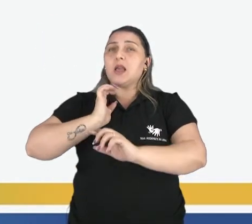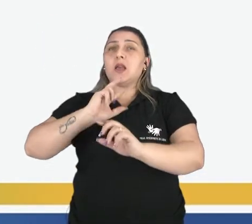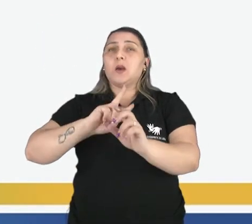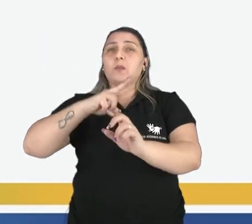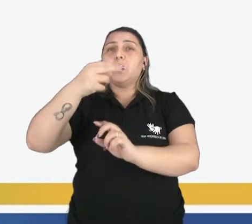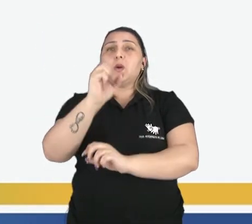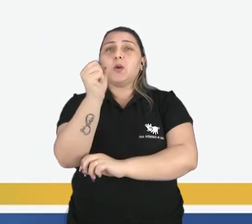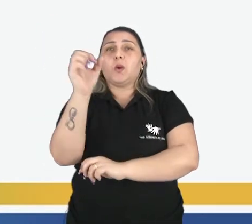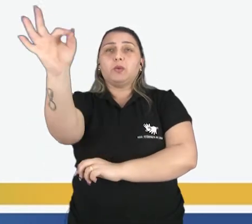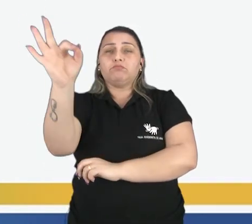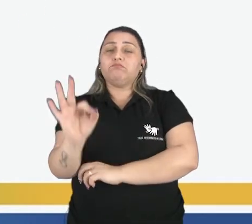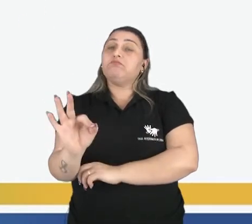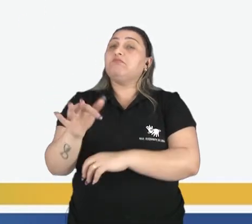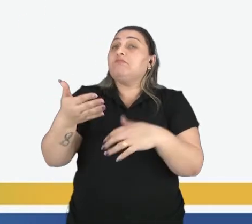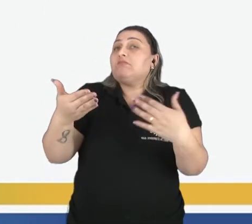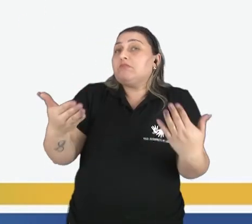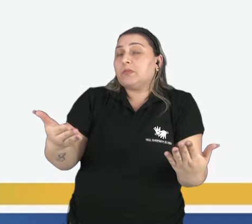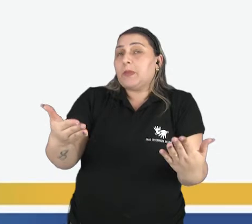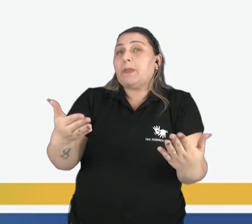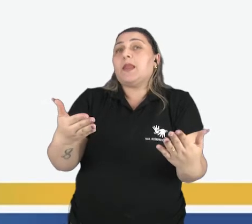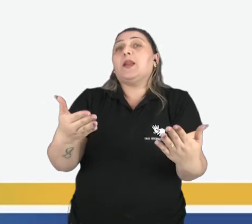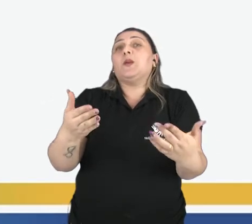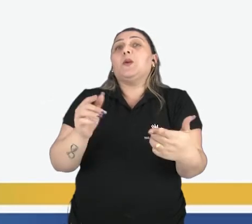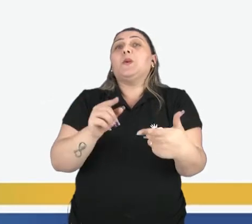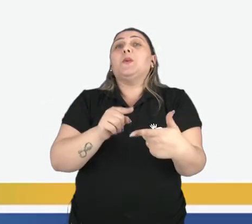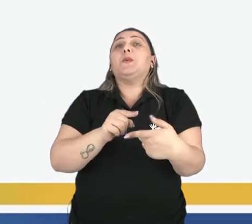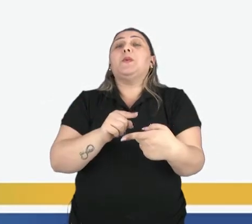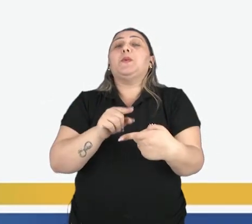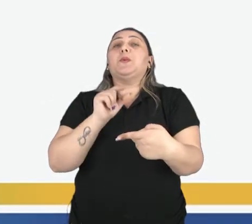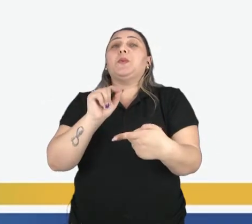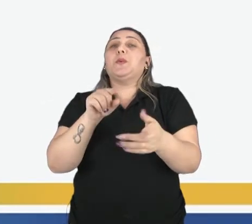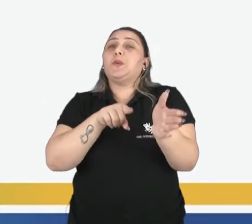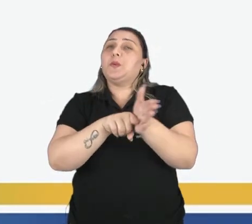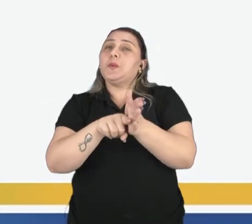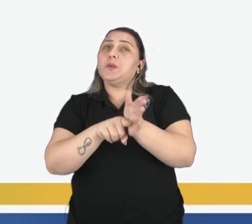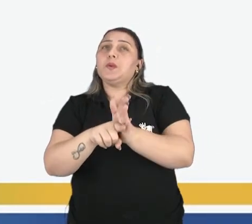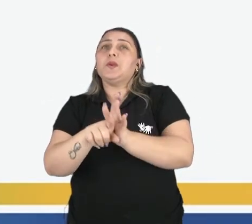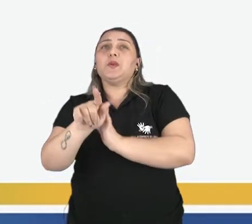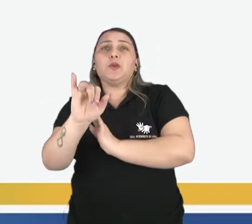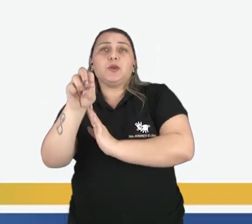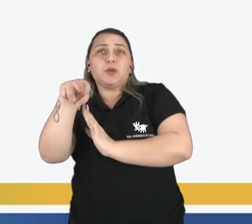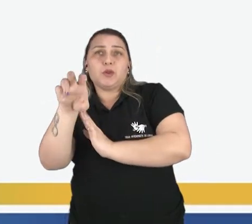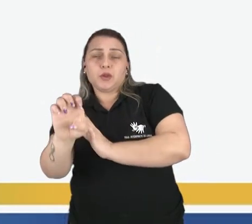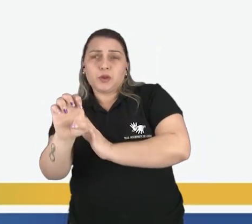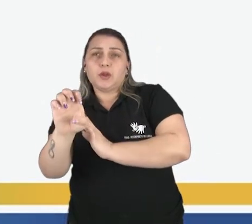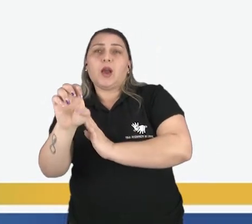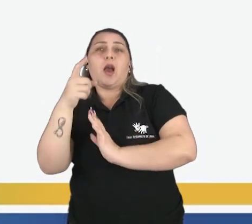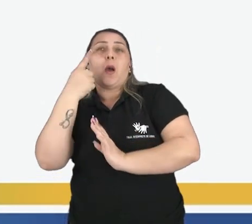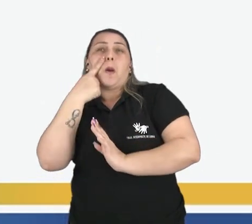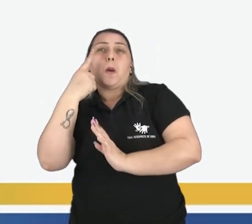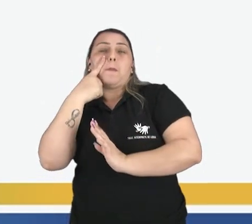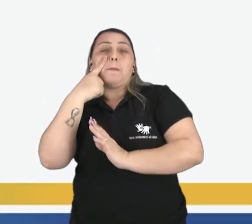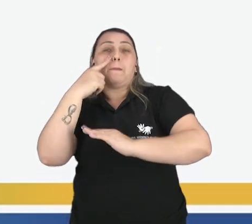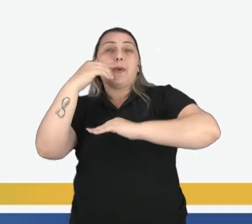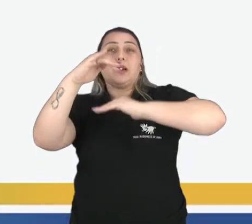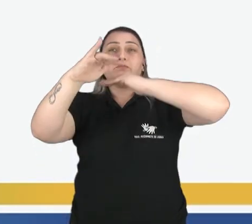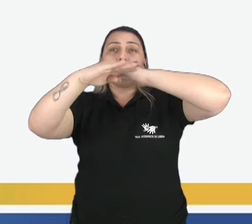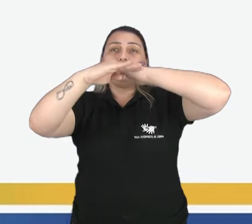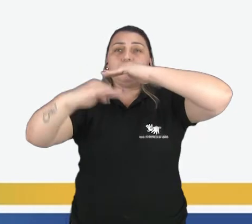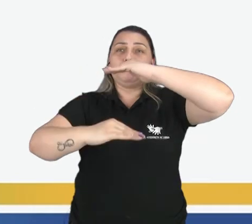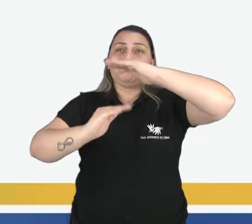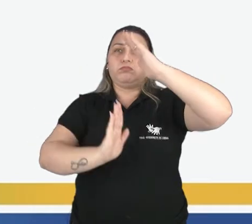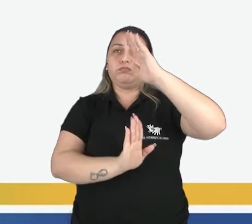em 8%. Assim, o índice de Gini, instrumento utilizado para medir a desigualdade no Brasil, voltou a